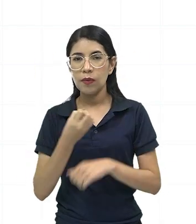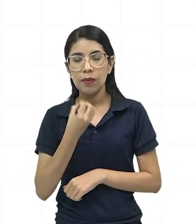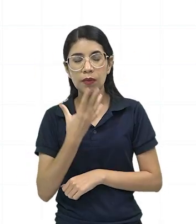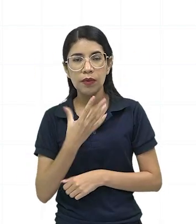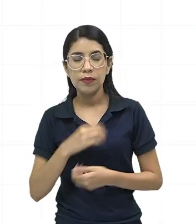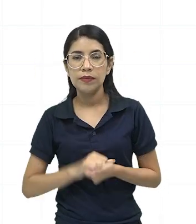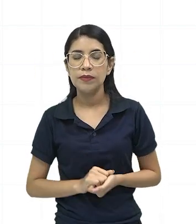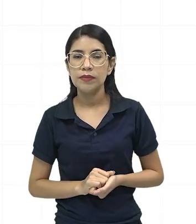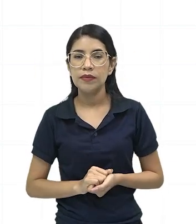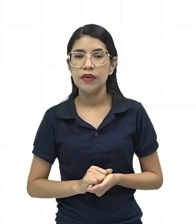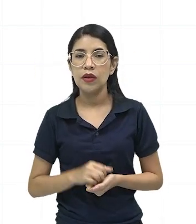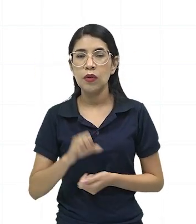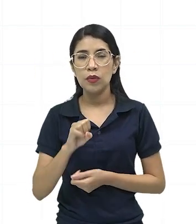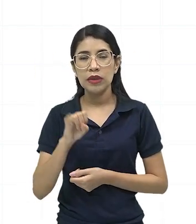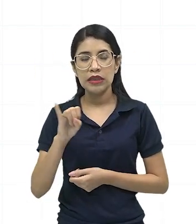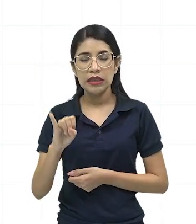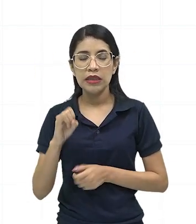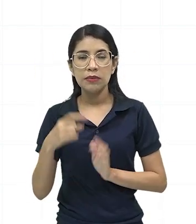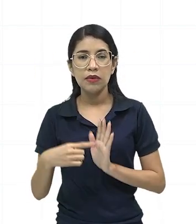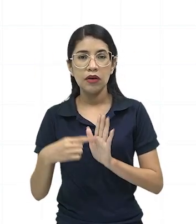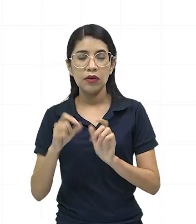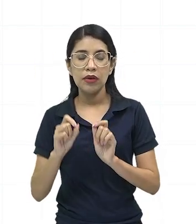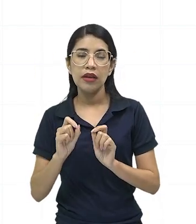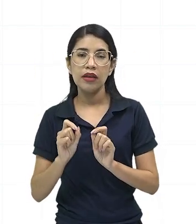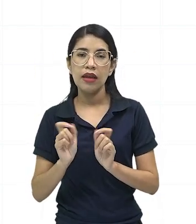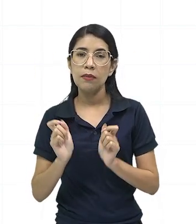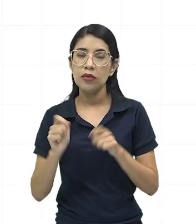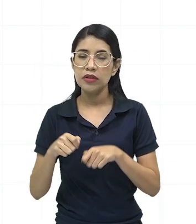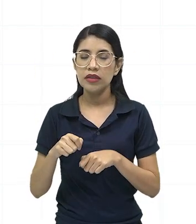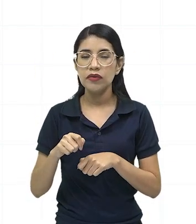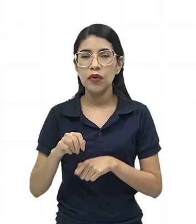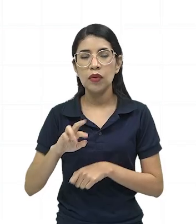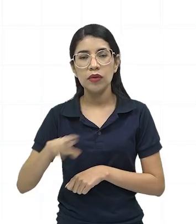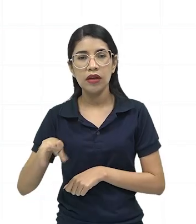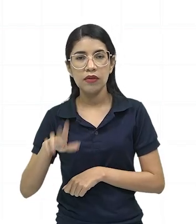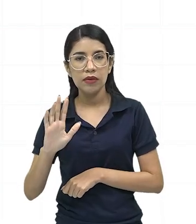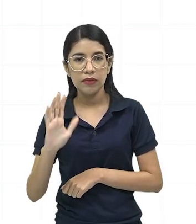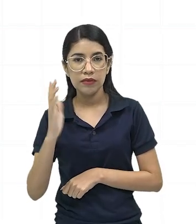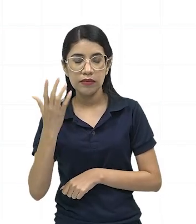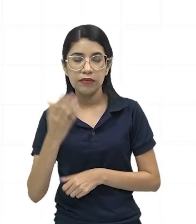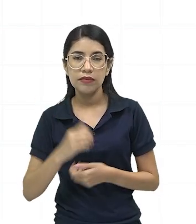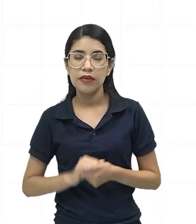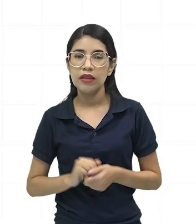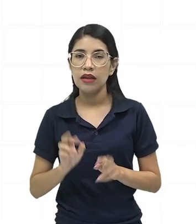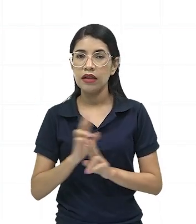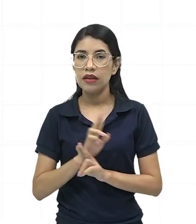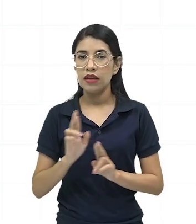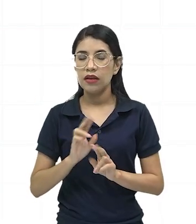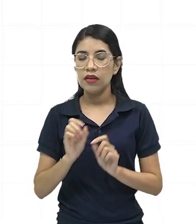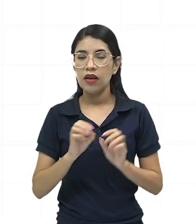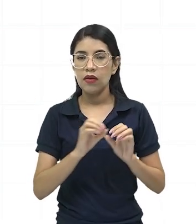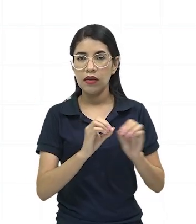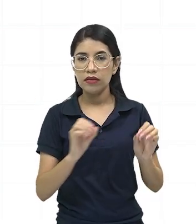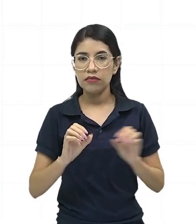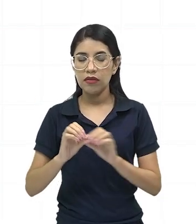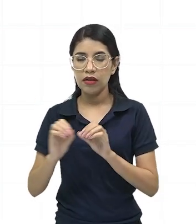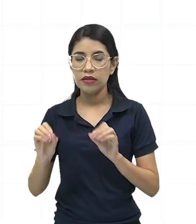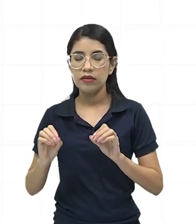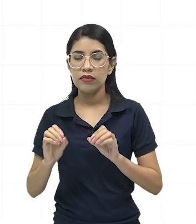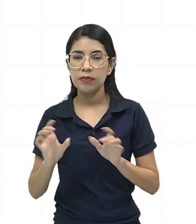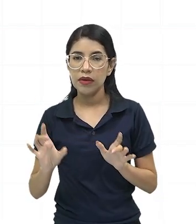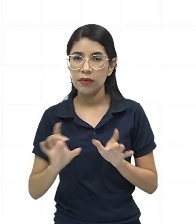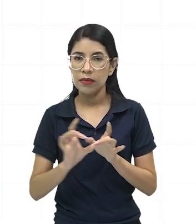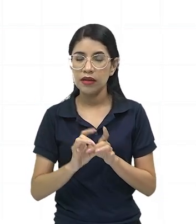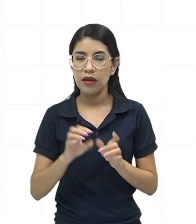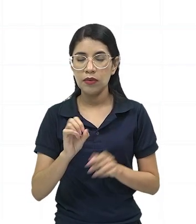bom. O se indica uma condição que está aí fazendo a relação entre a segunda oração e a primeira